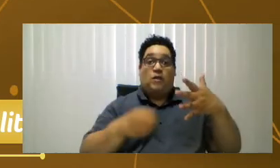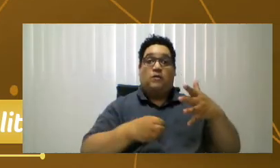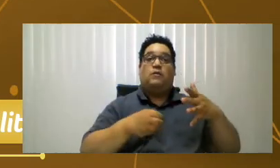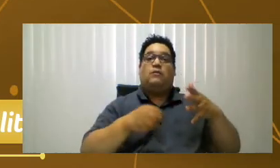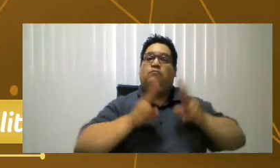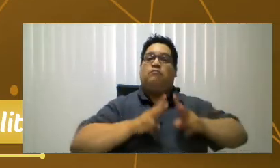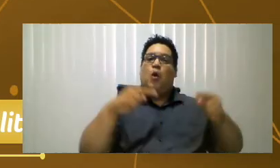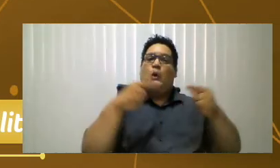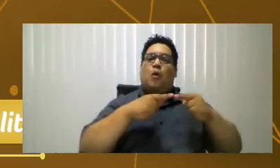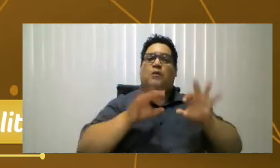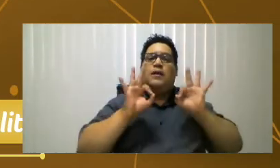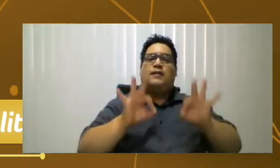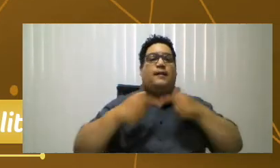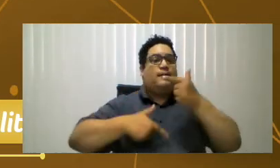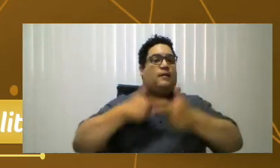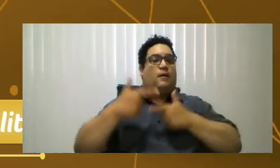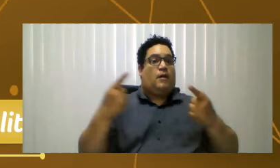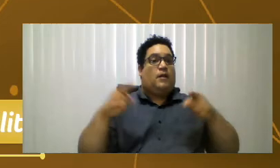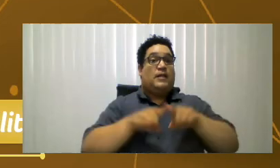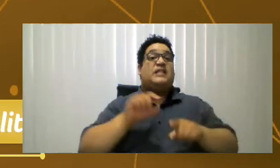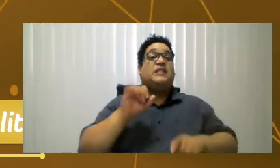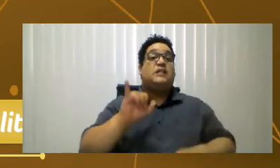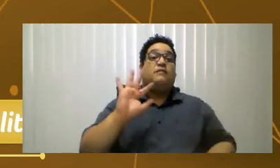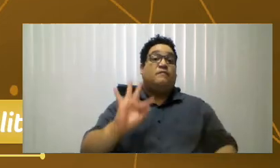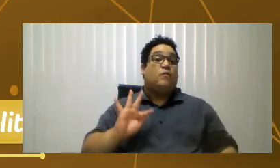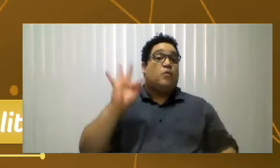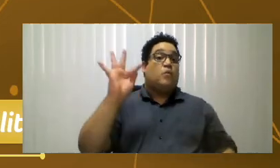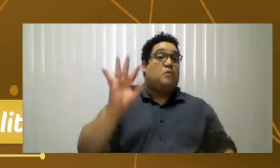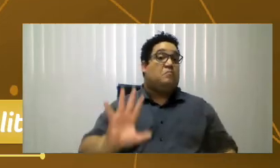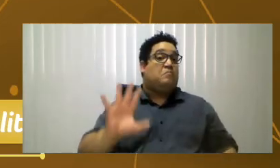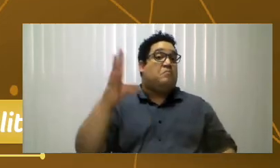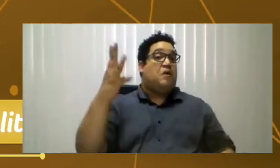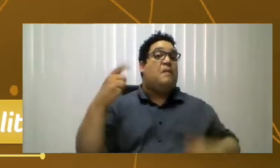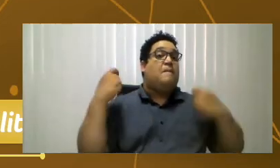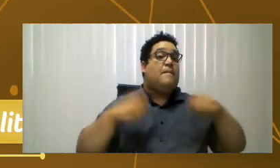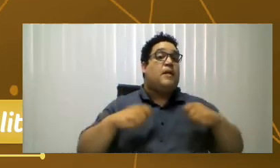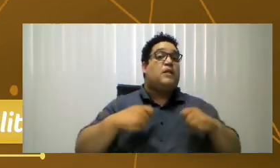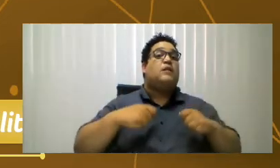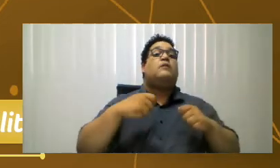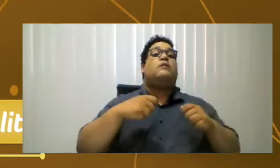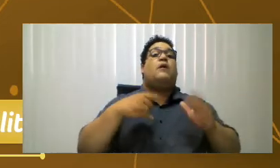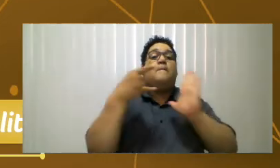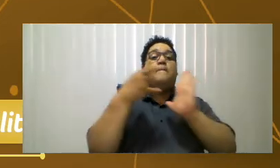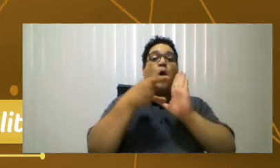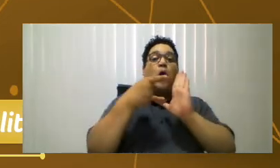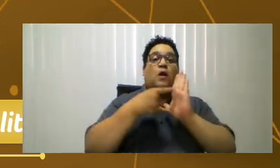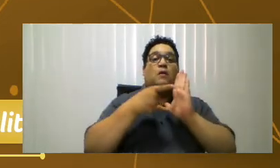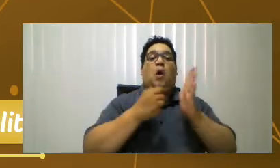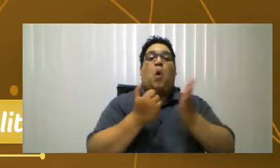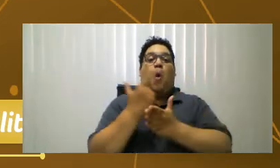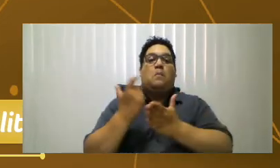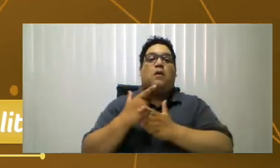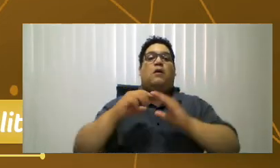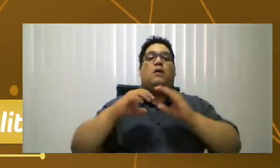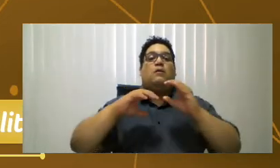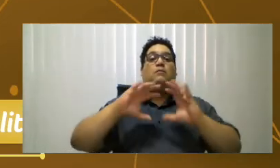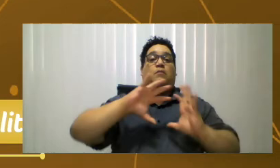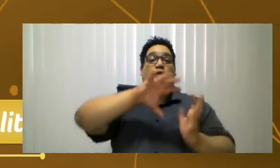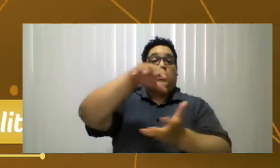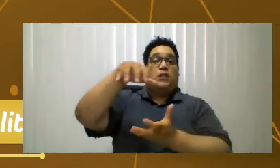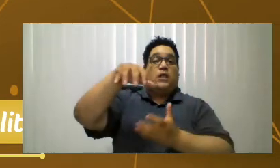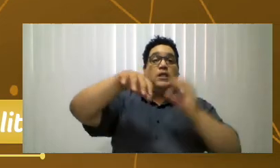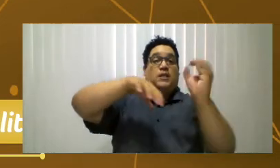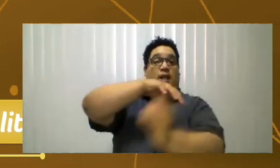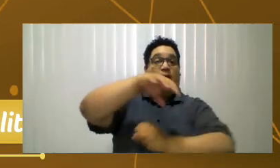perfeitamente a gente. E se caso a gente precise de contratar, programar algum satélite para poder